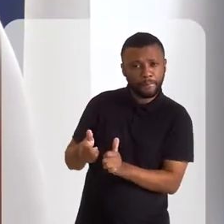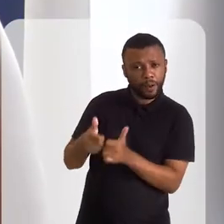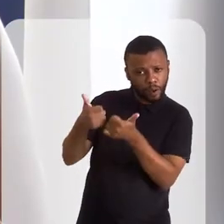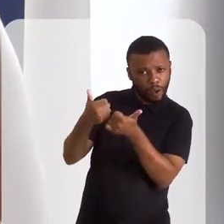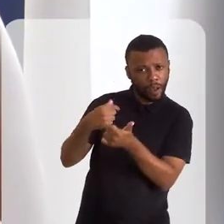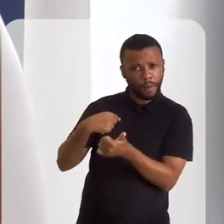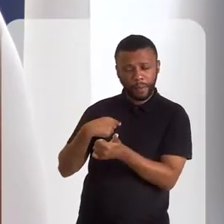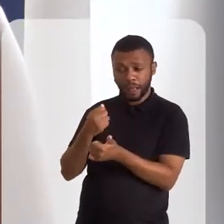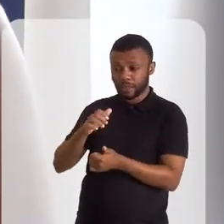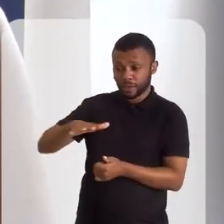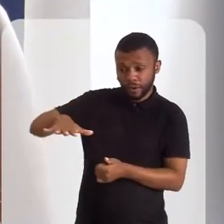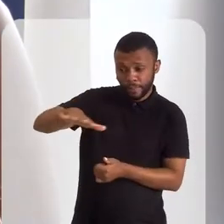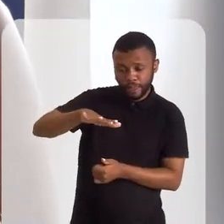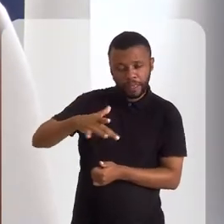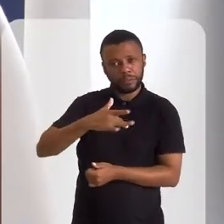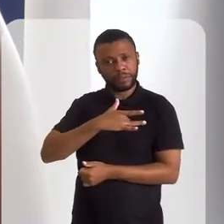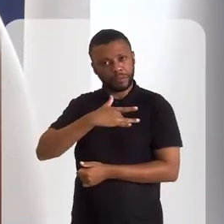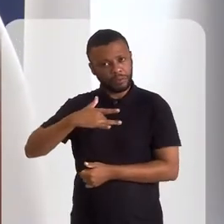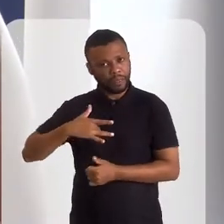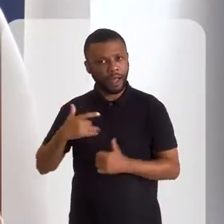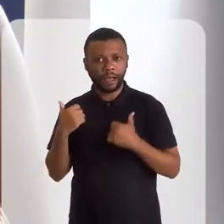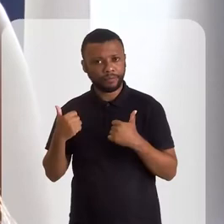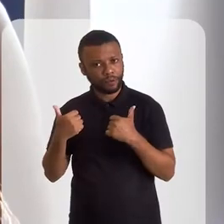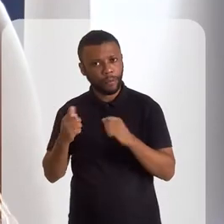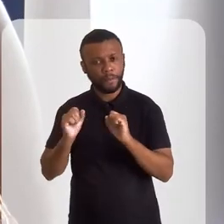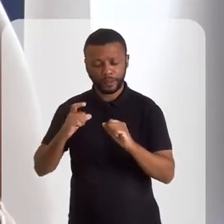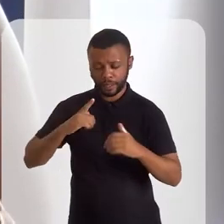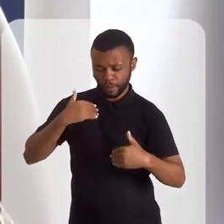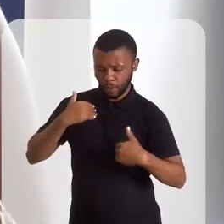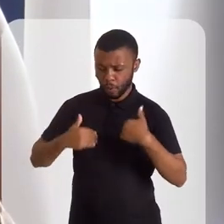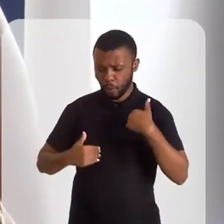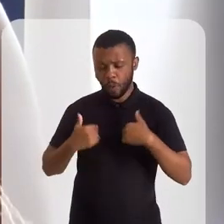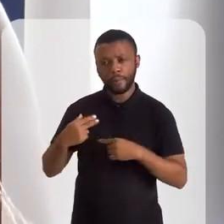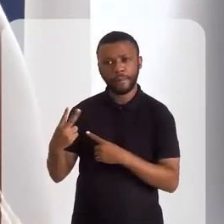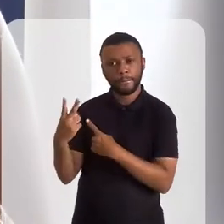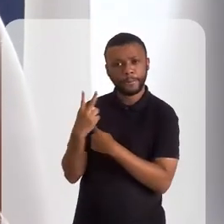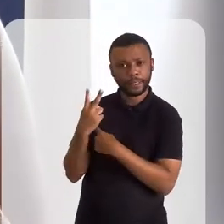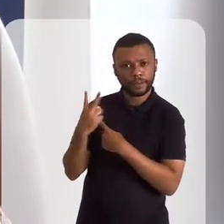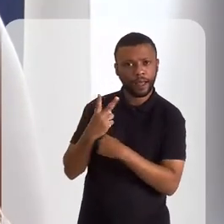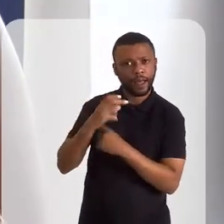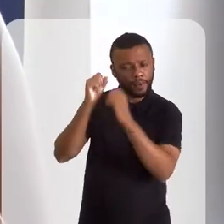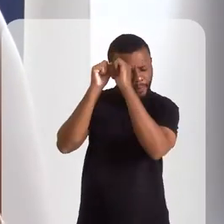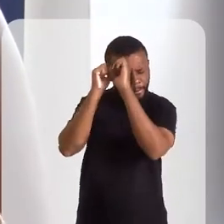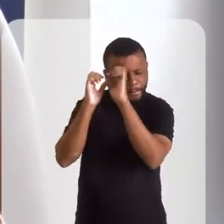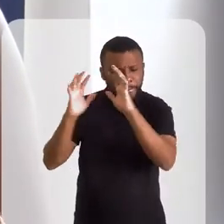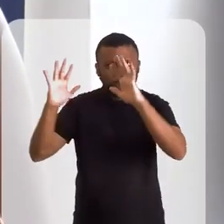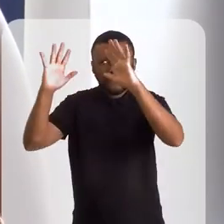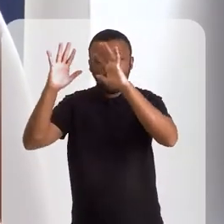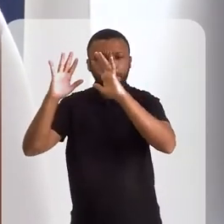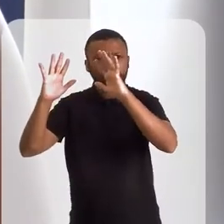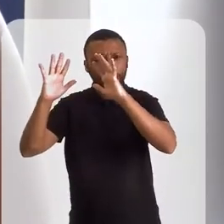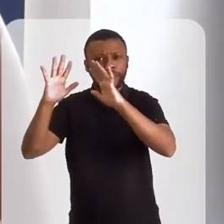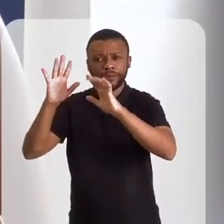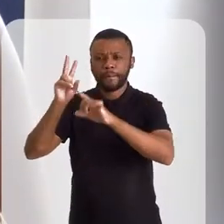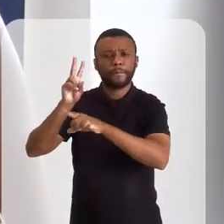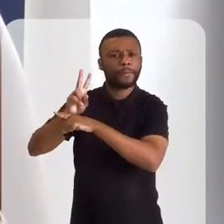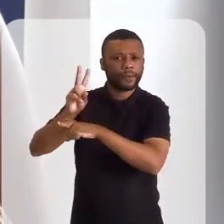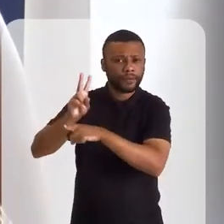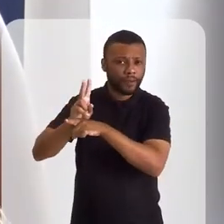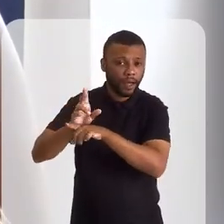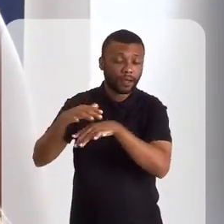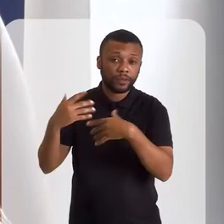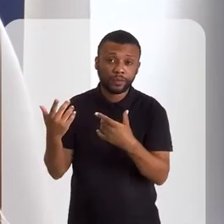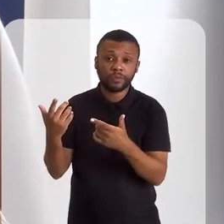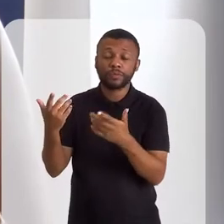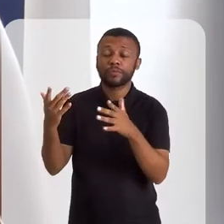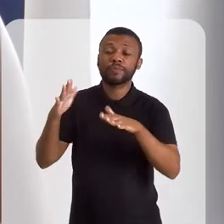estou é o melhor local para eu estar? Então, é um ambiente sadio, que eu possa ter o meu corpo preservado, que eu possa ter